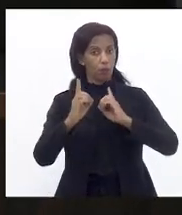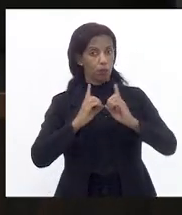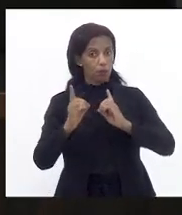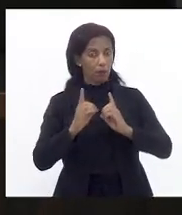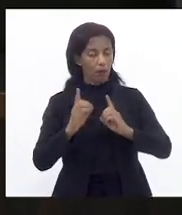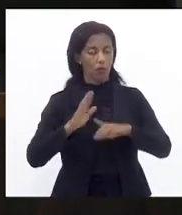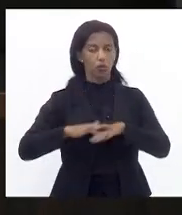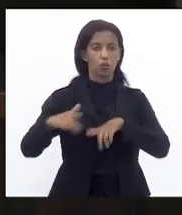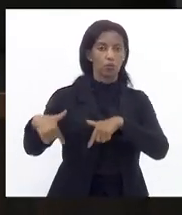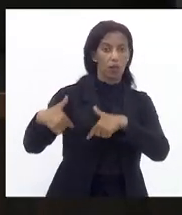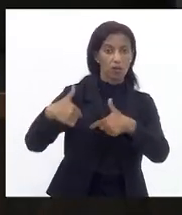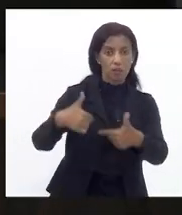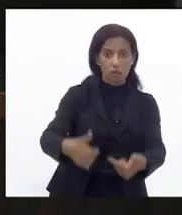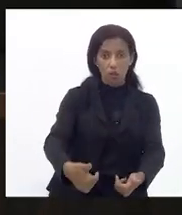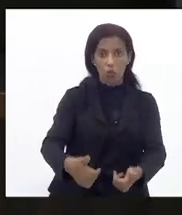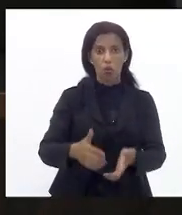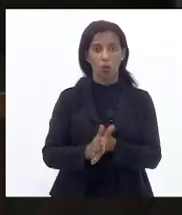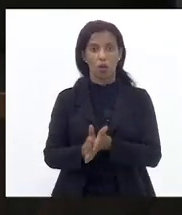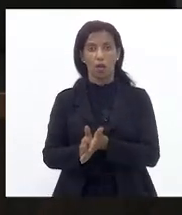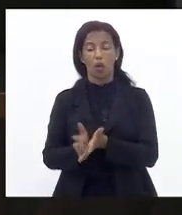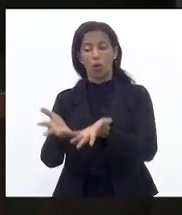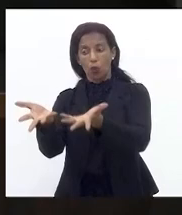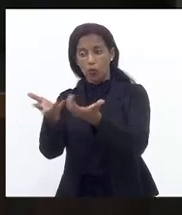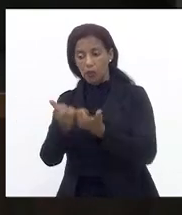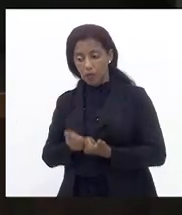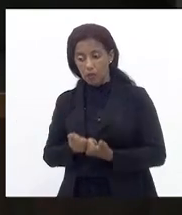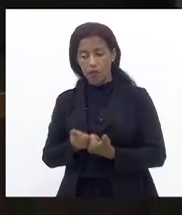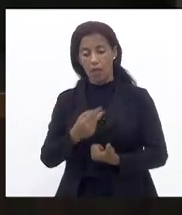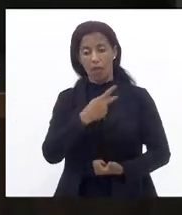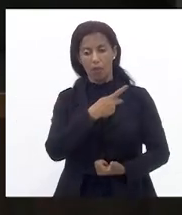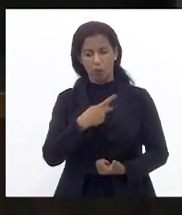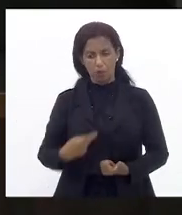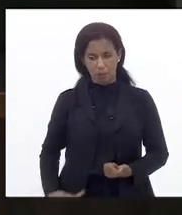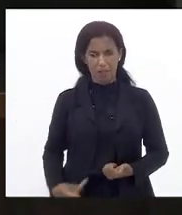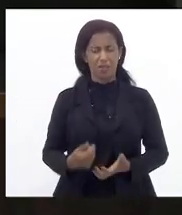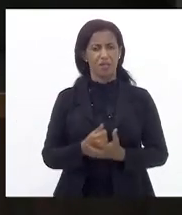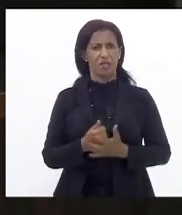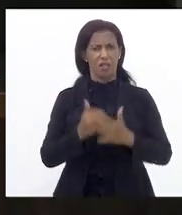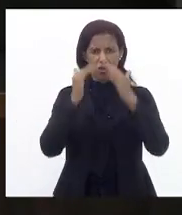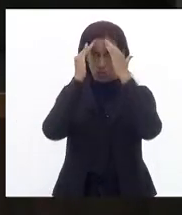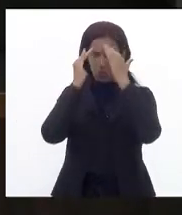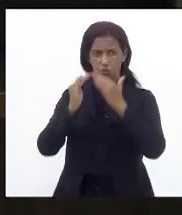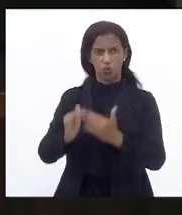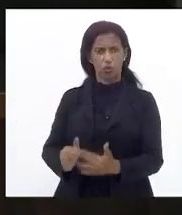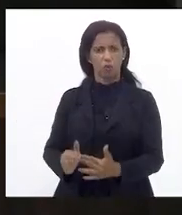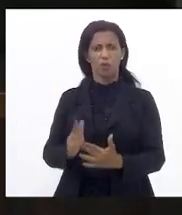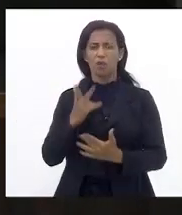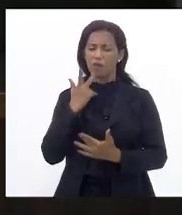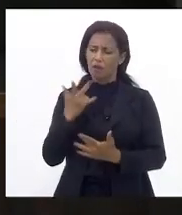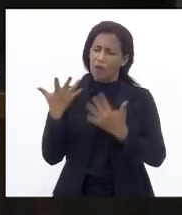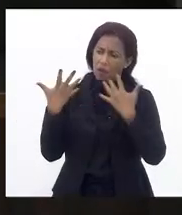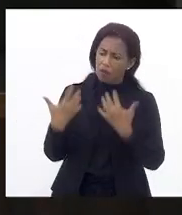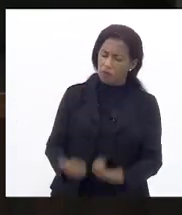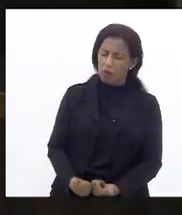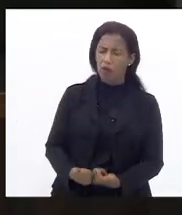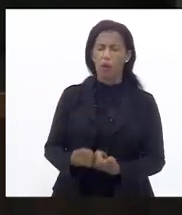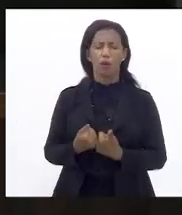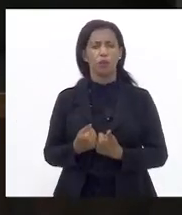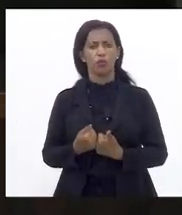quando o aciona quando acolhe o presidente dessa casa com muito deferência respeito e diz a ele vamos